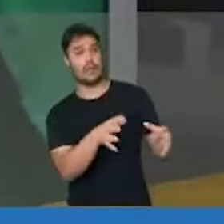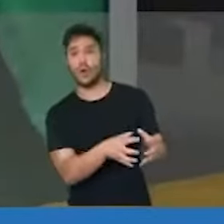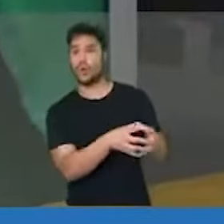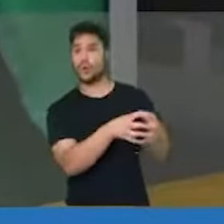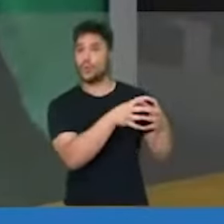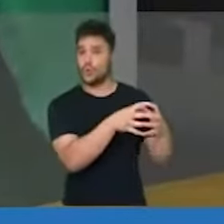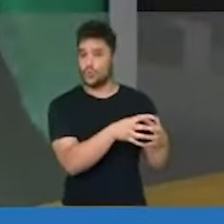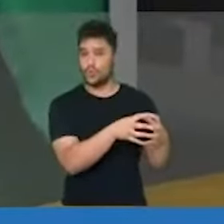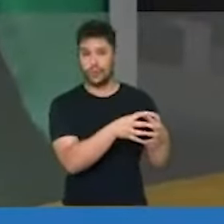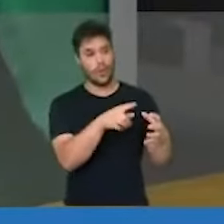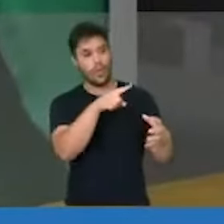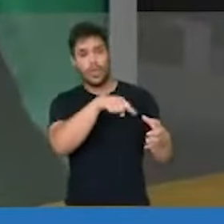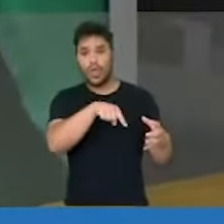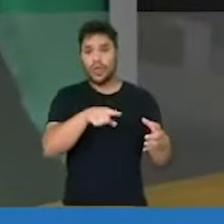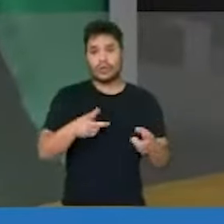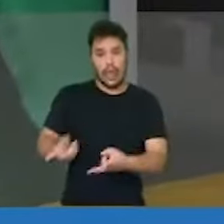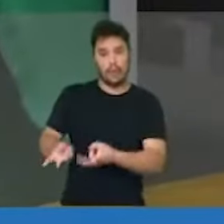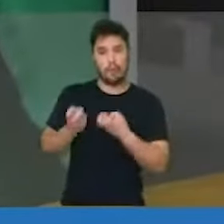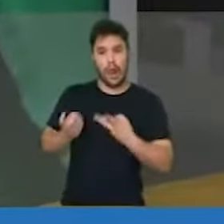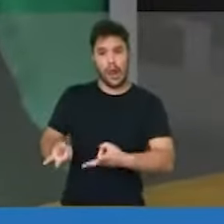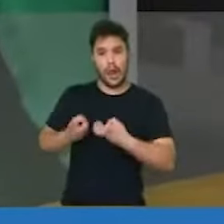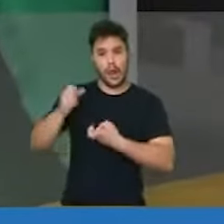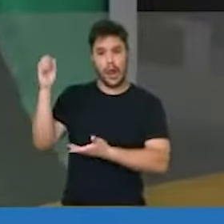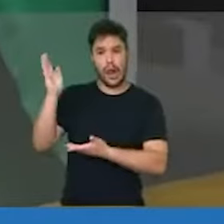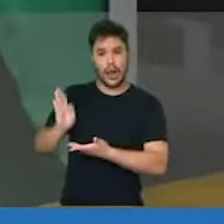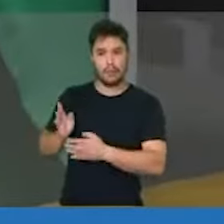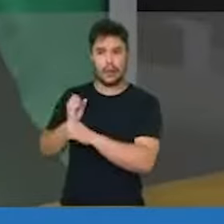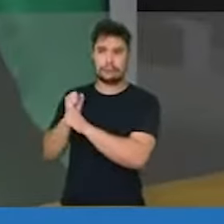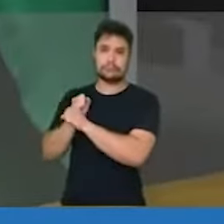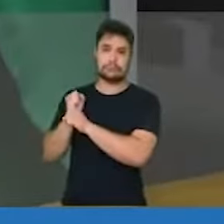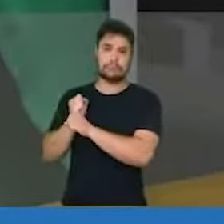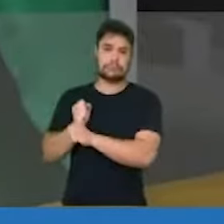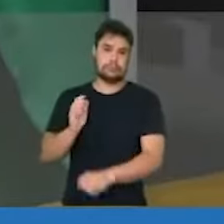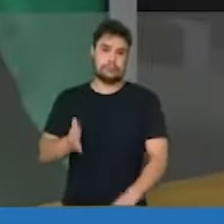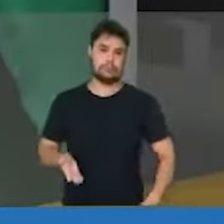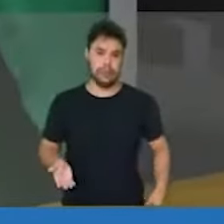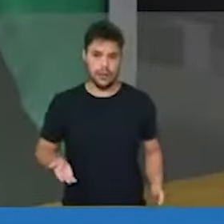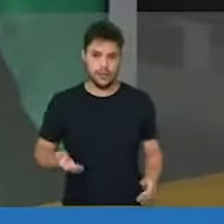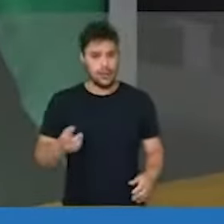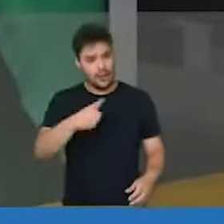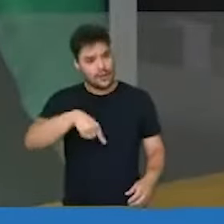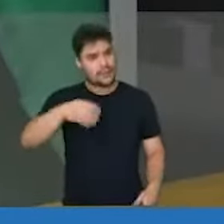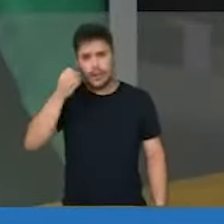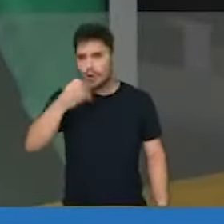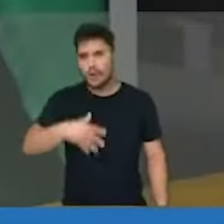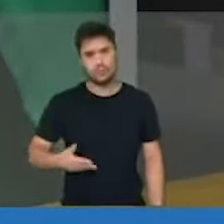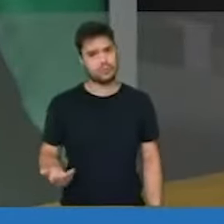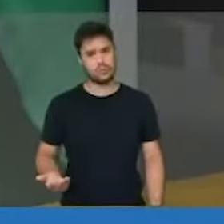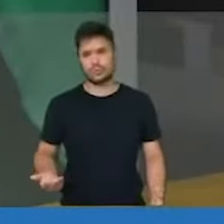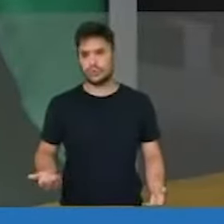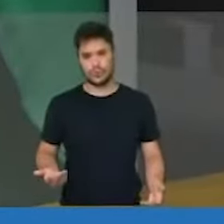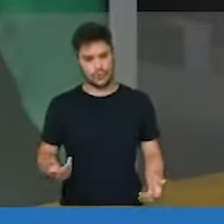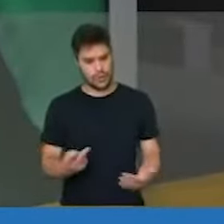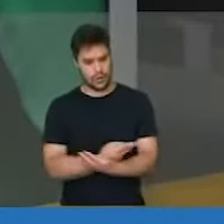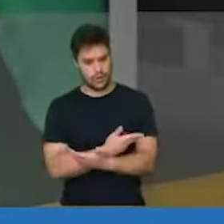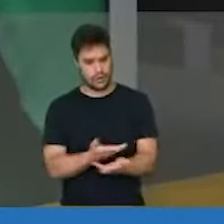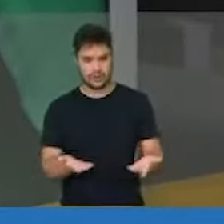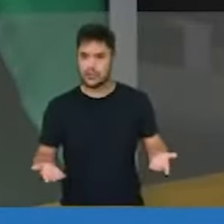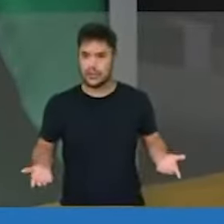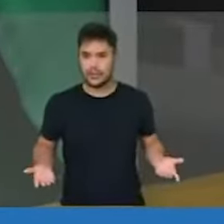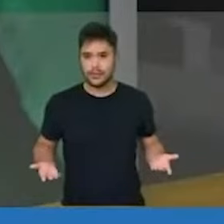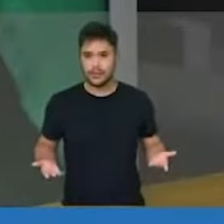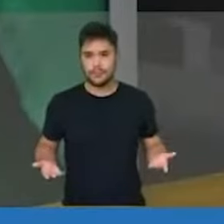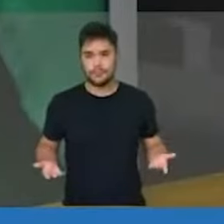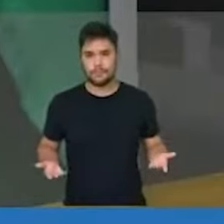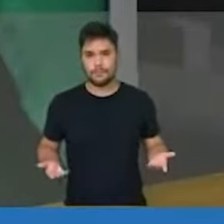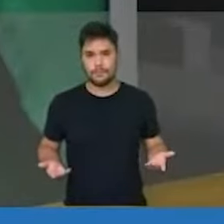trupe que vem assaltando esse país há tanto tempo. É um verdadeiro absurdo o que está acontecendo. E